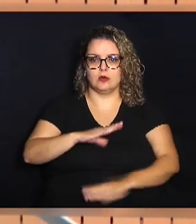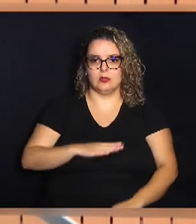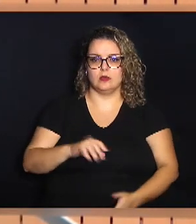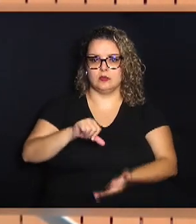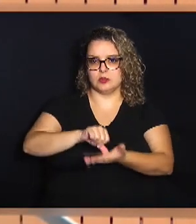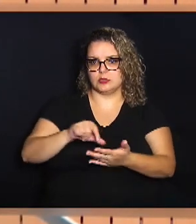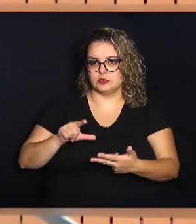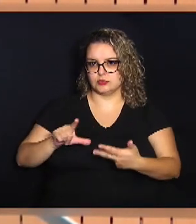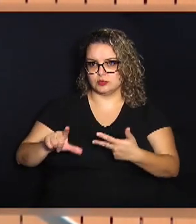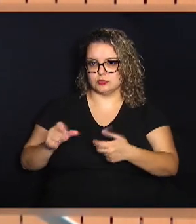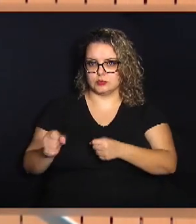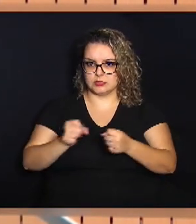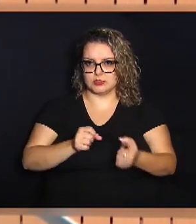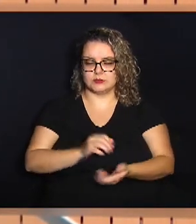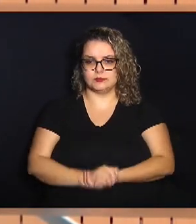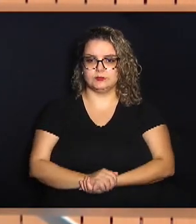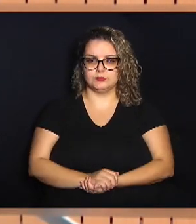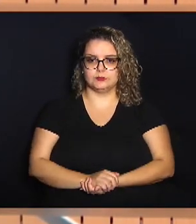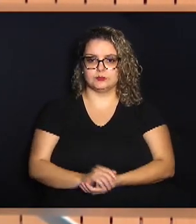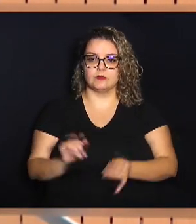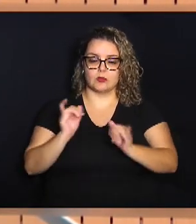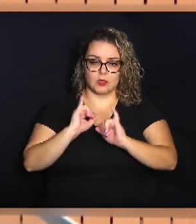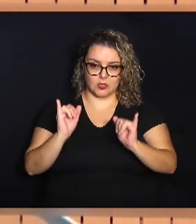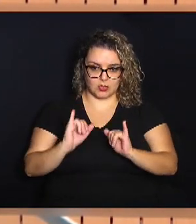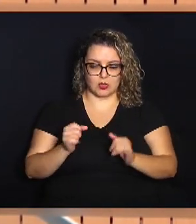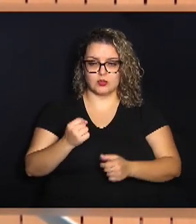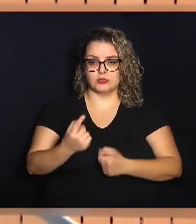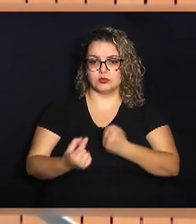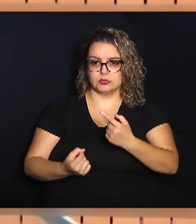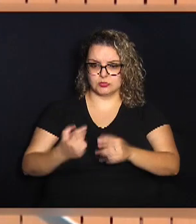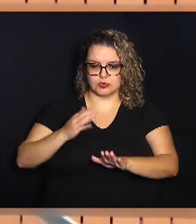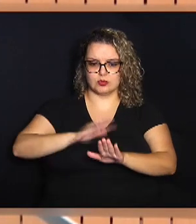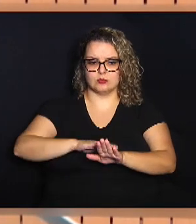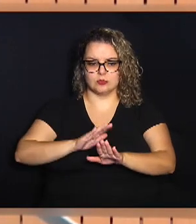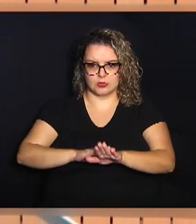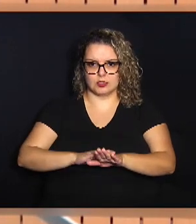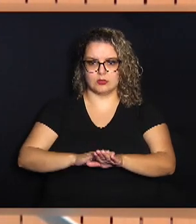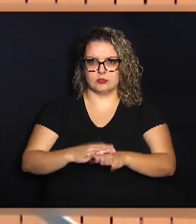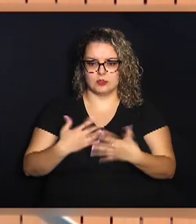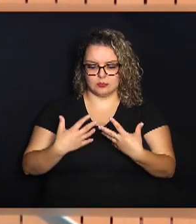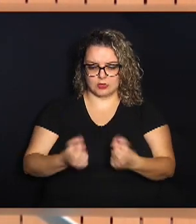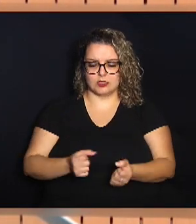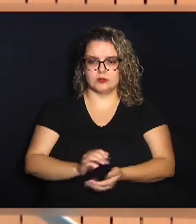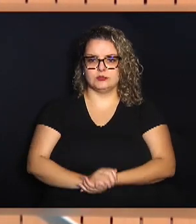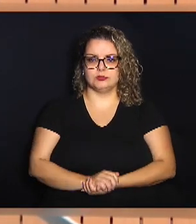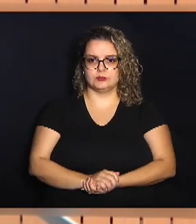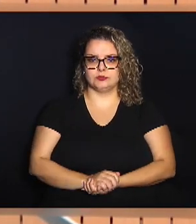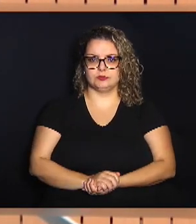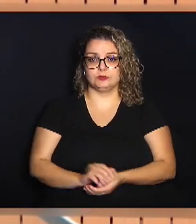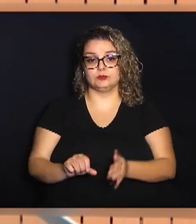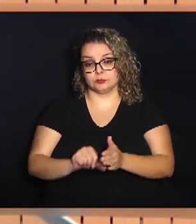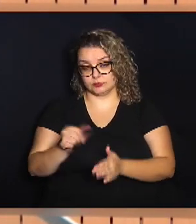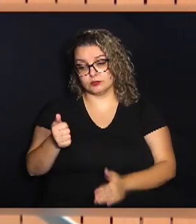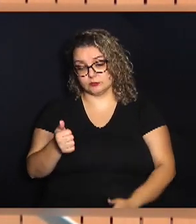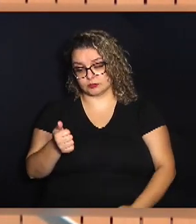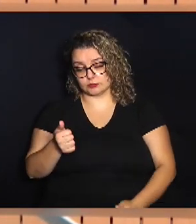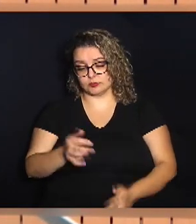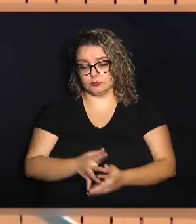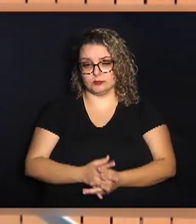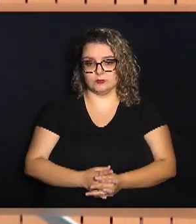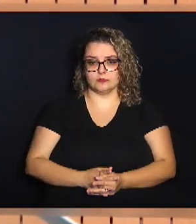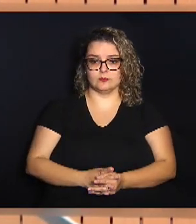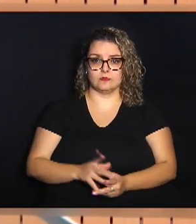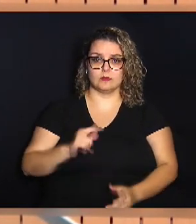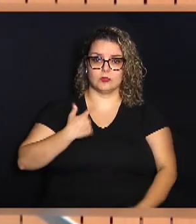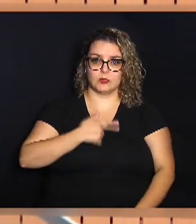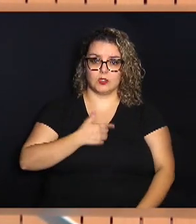Poder Legislativo. E informa que algumas medidas estão sendo adotadas. Primeiro, nós solicitamos